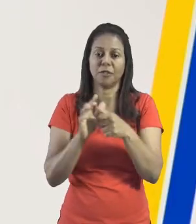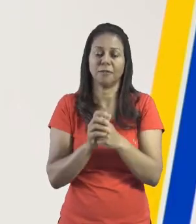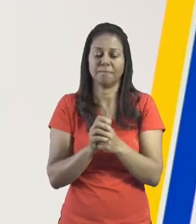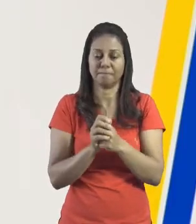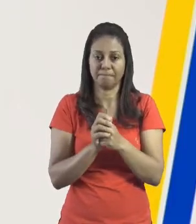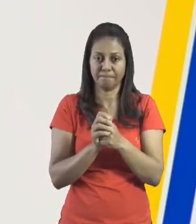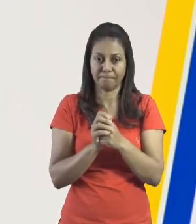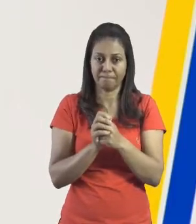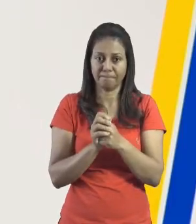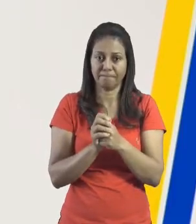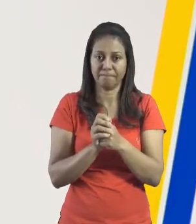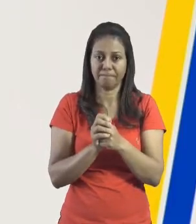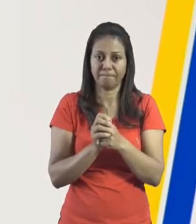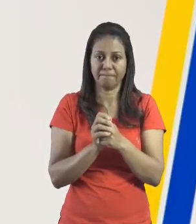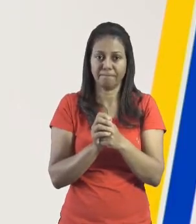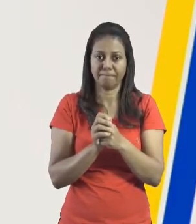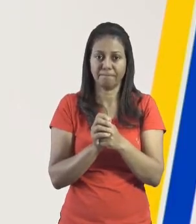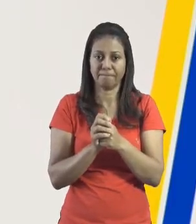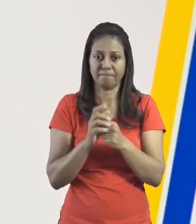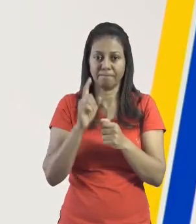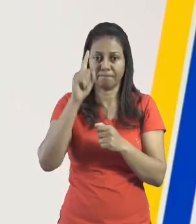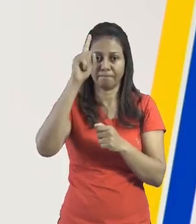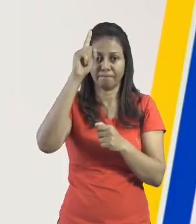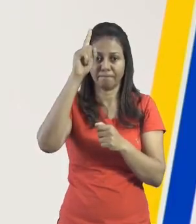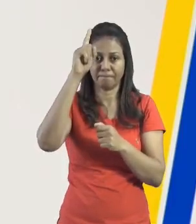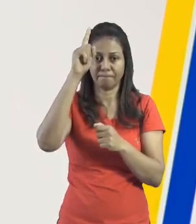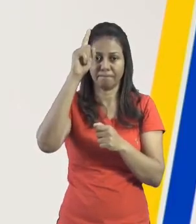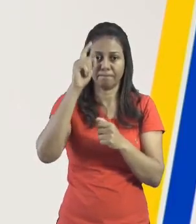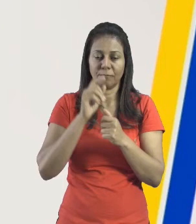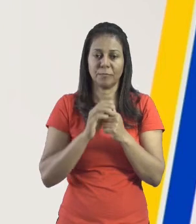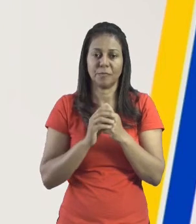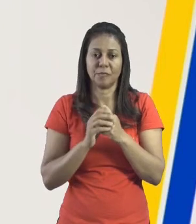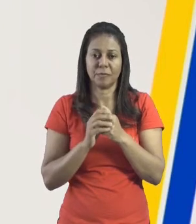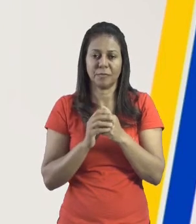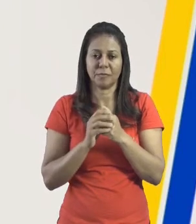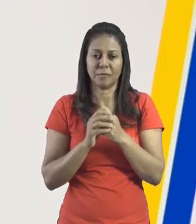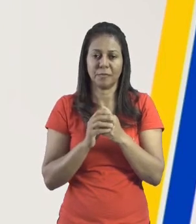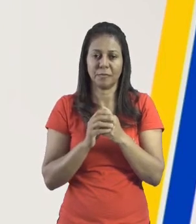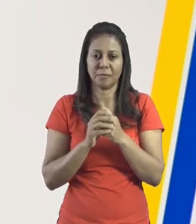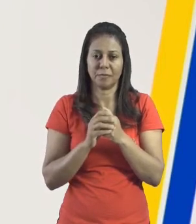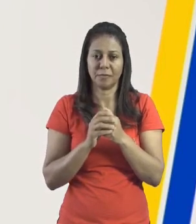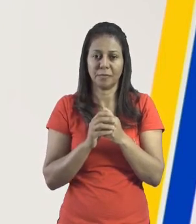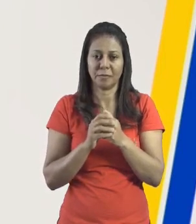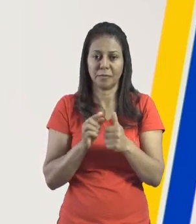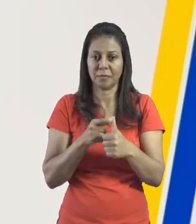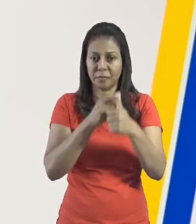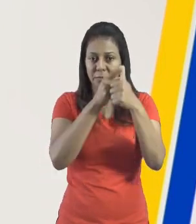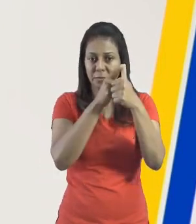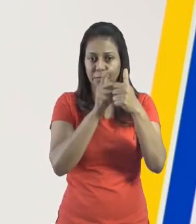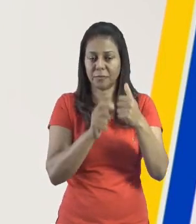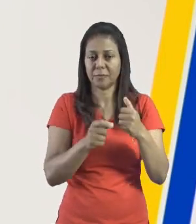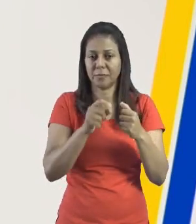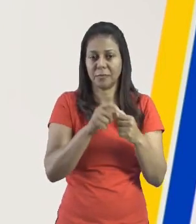eu trouxe aqui para baixo para vocês verem como fazer com detalhes essas divisões. Primeiro termo é 3x².